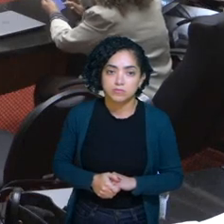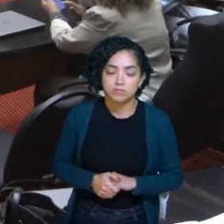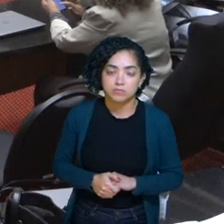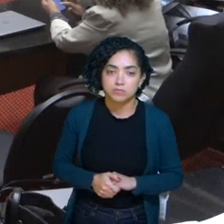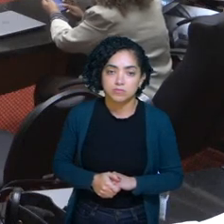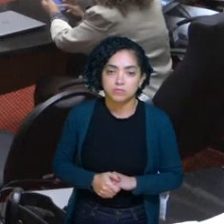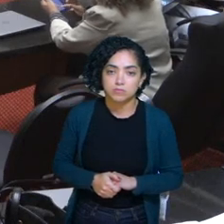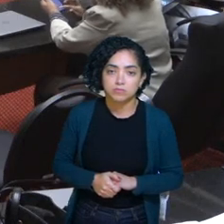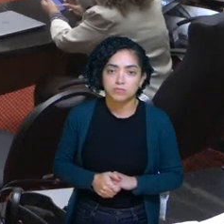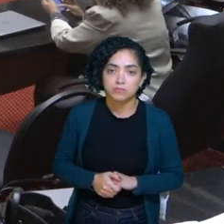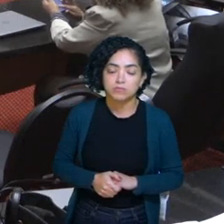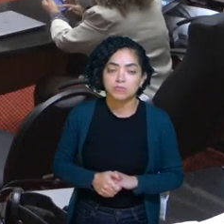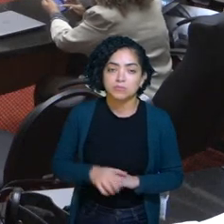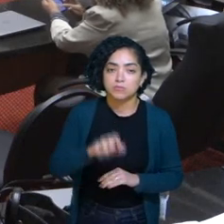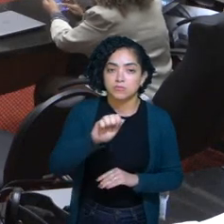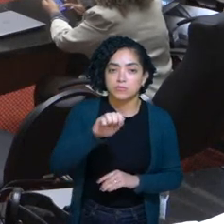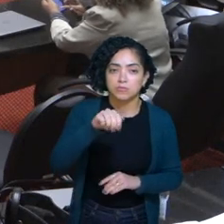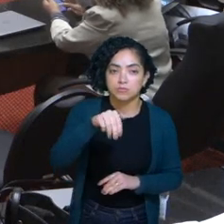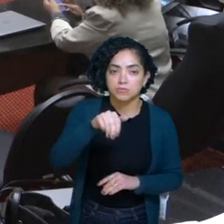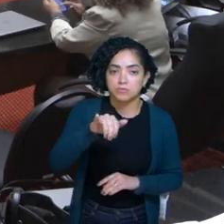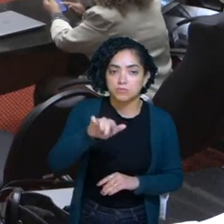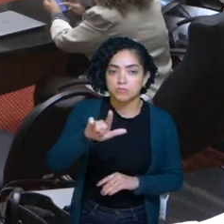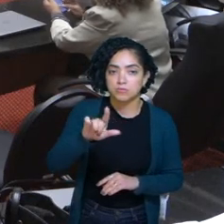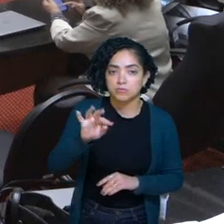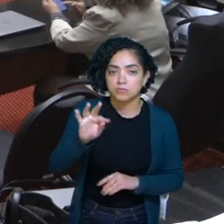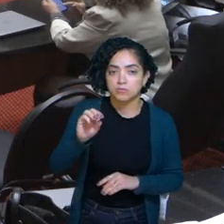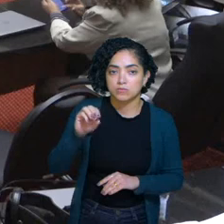e o Dr Hamilton digodo